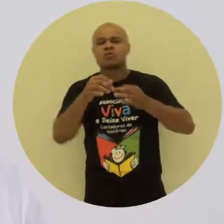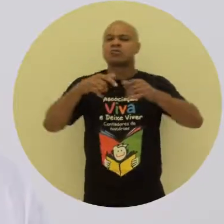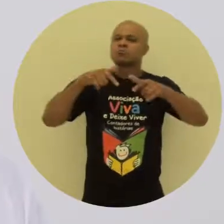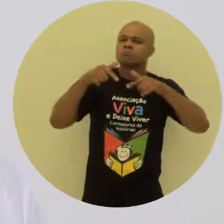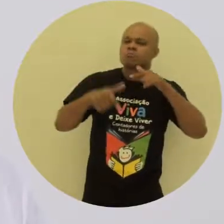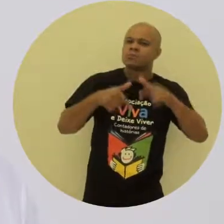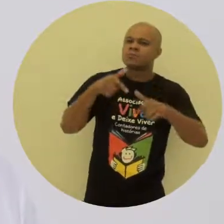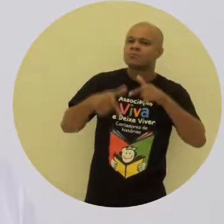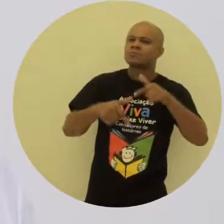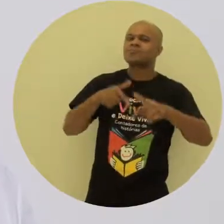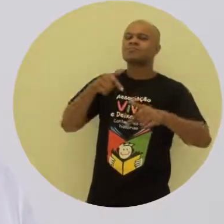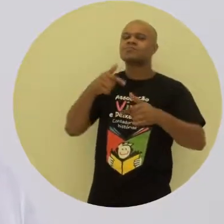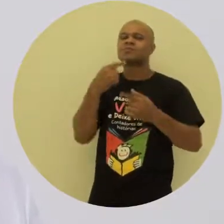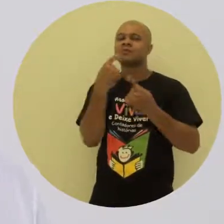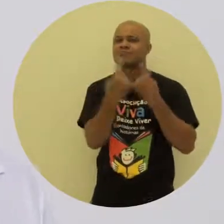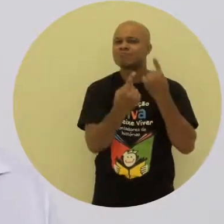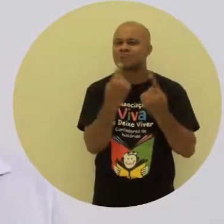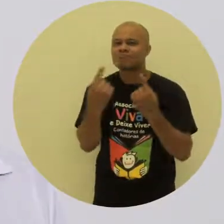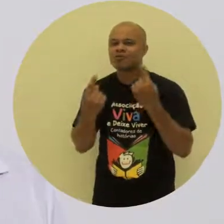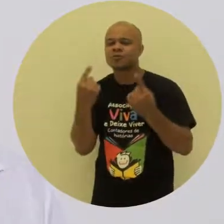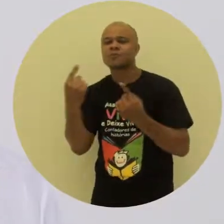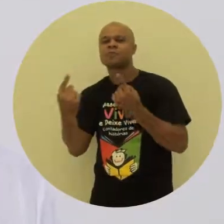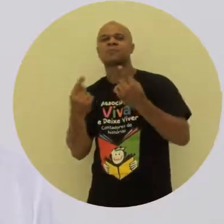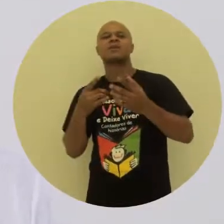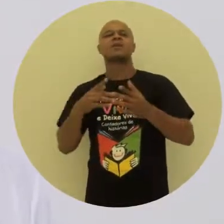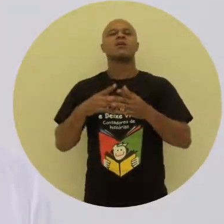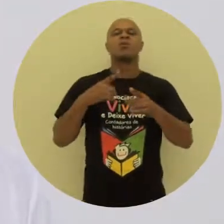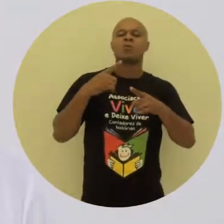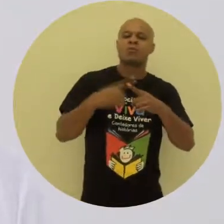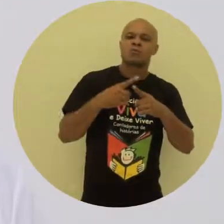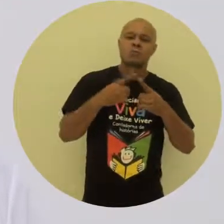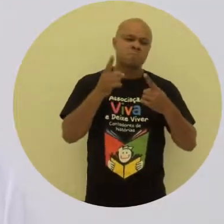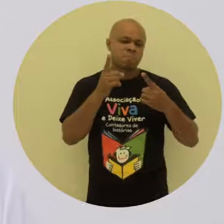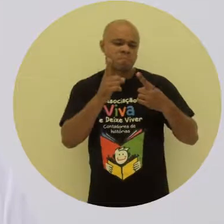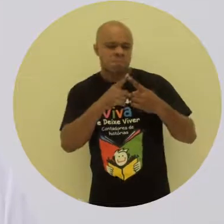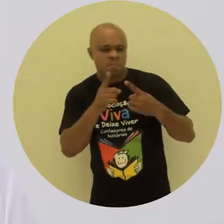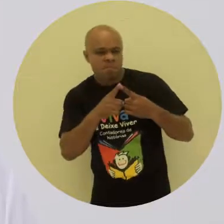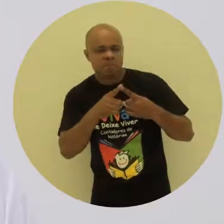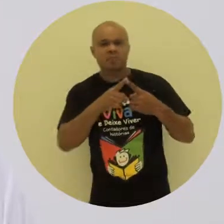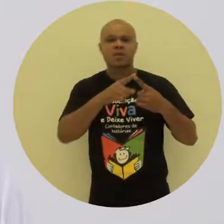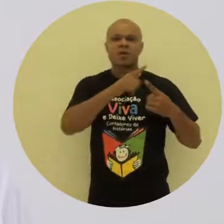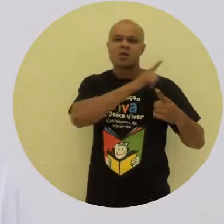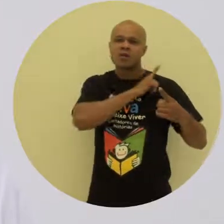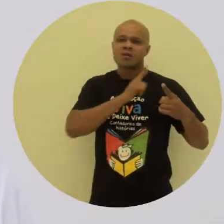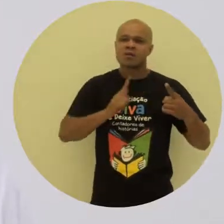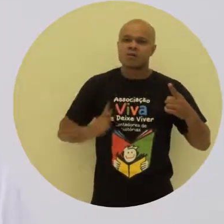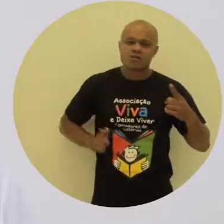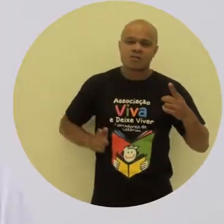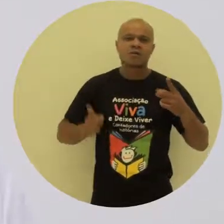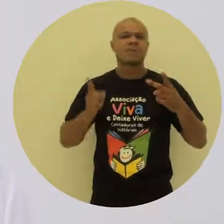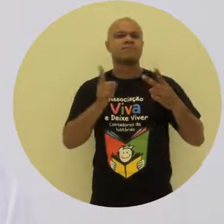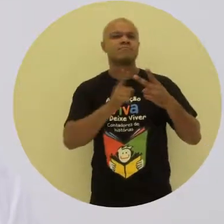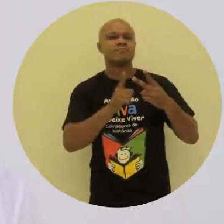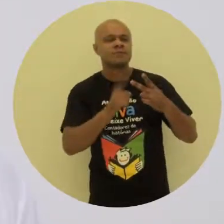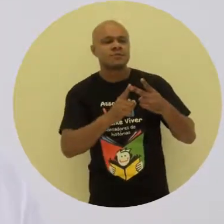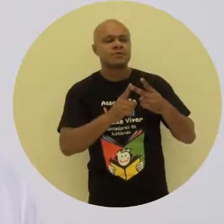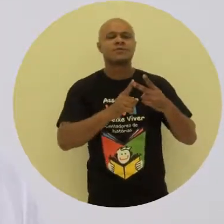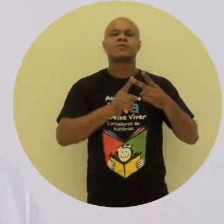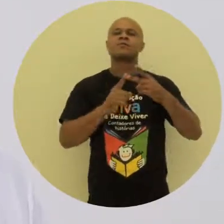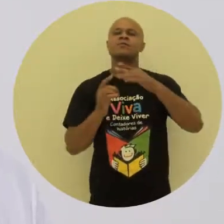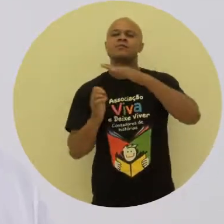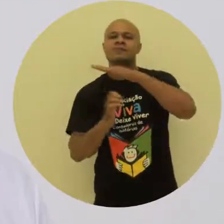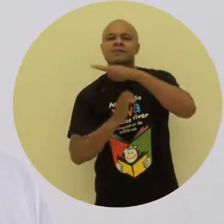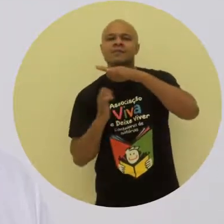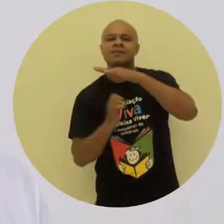cidadania, nós estamos falando do desenvolvimento do terceiro setor. O primeiro é o governo somos nós. O segundo são